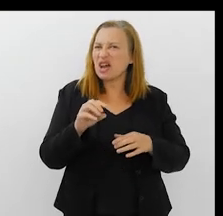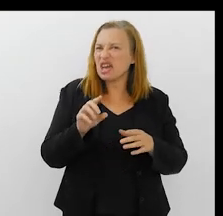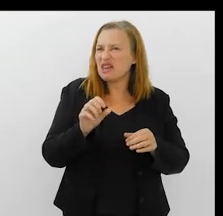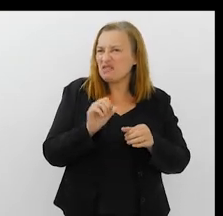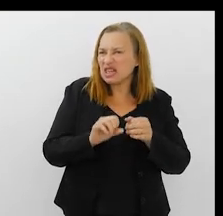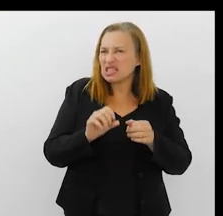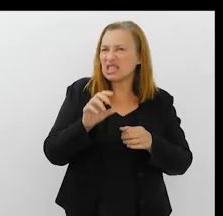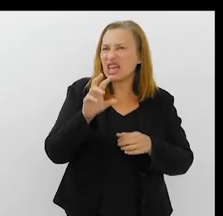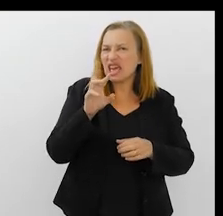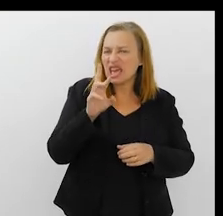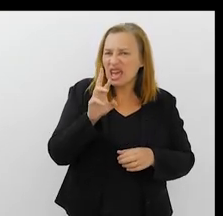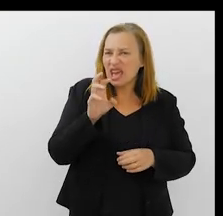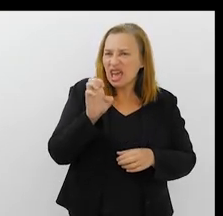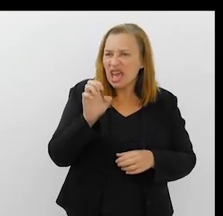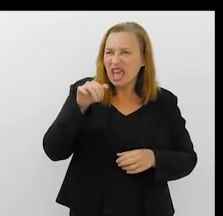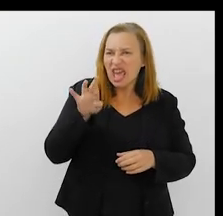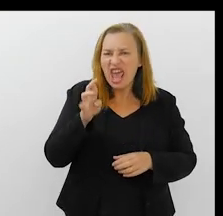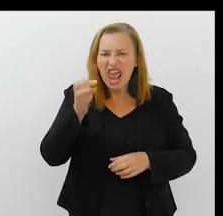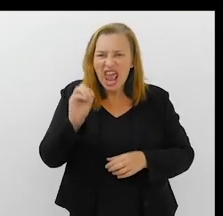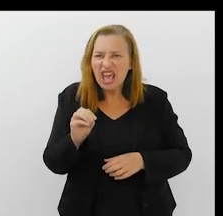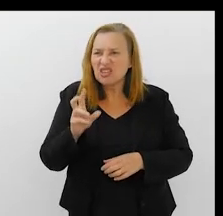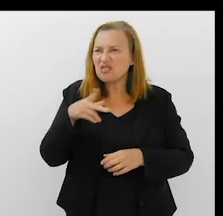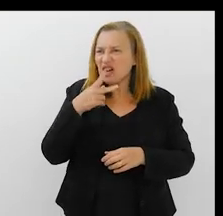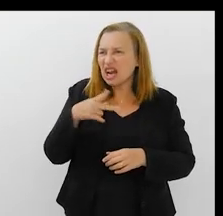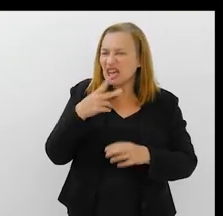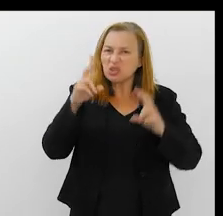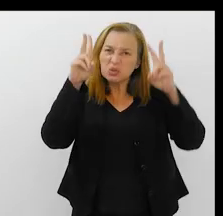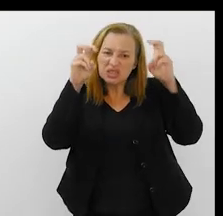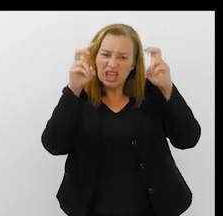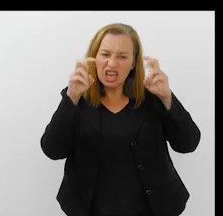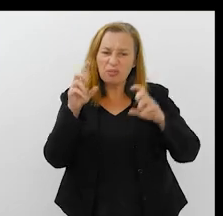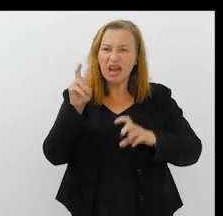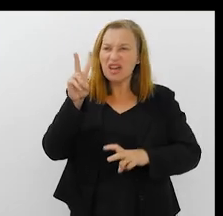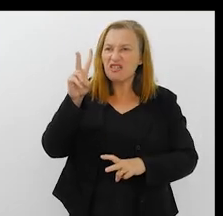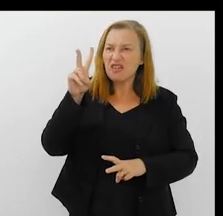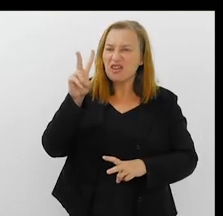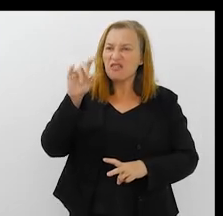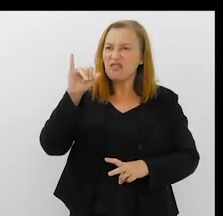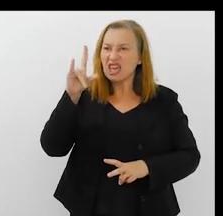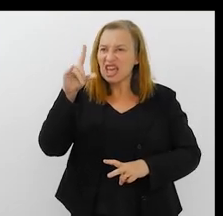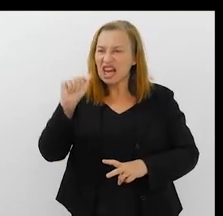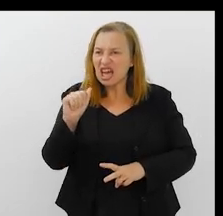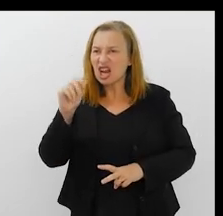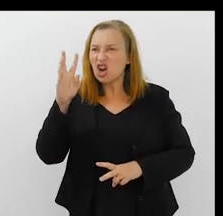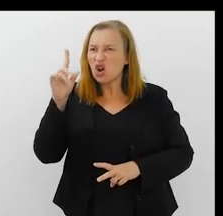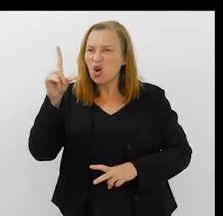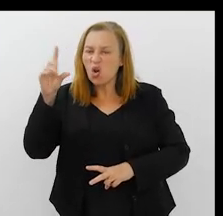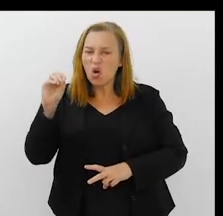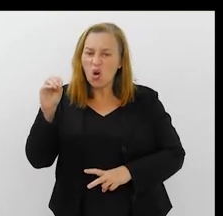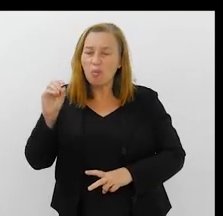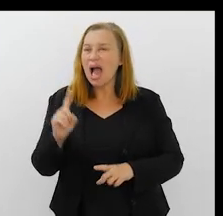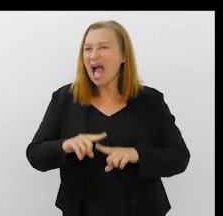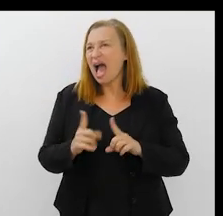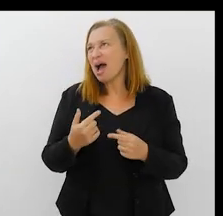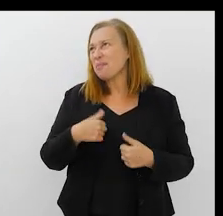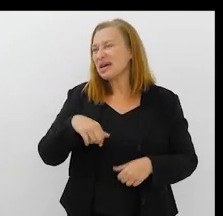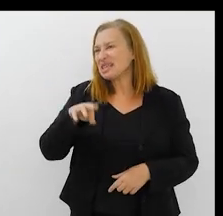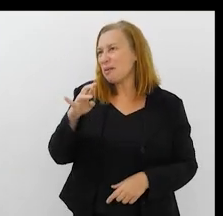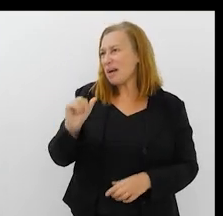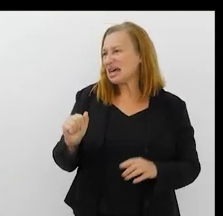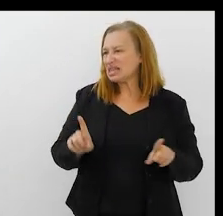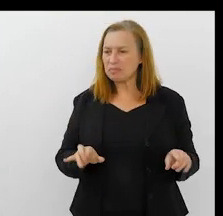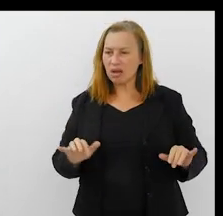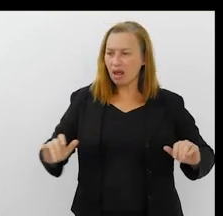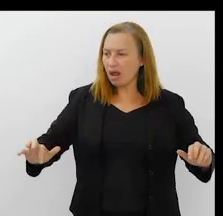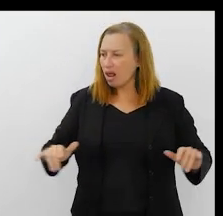enredo biográfico, falar de Villa-Lobos, a Márcia vai falar, o pessoal, não, mas a Márcia ela toca piano, mas